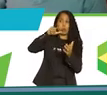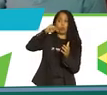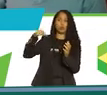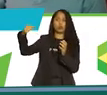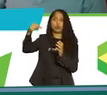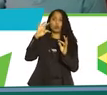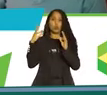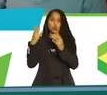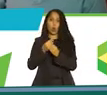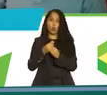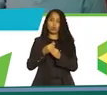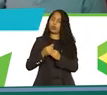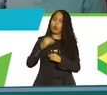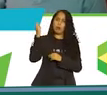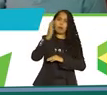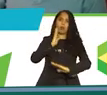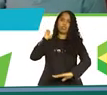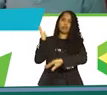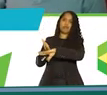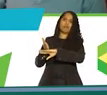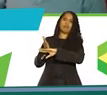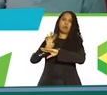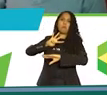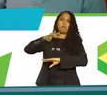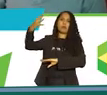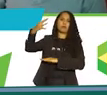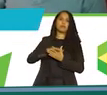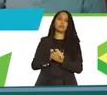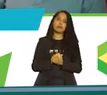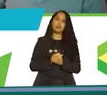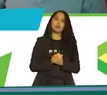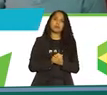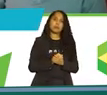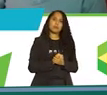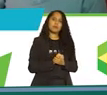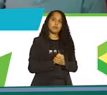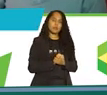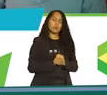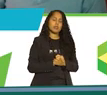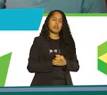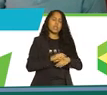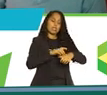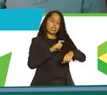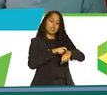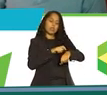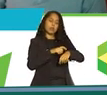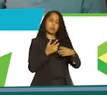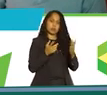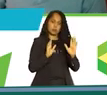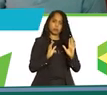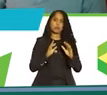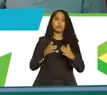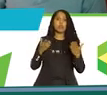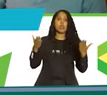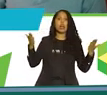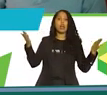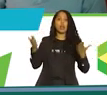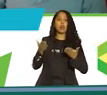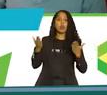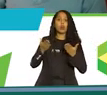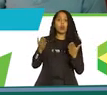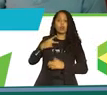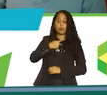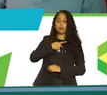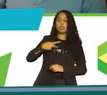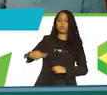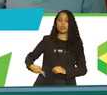é inaceitável. Quando o presidente é acusado de genocídio, Haddad, 10 segundos, por favor. quando o presidente é 10 segundos. acusado de